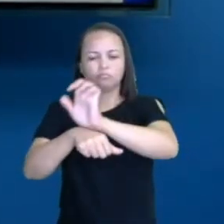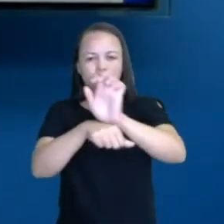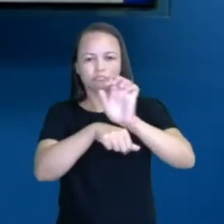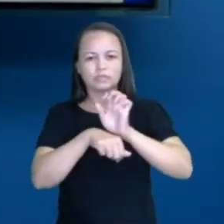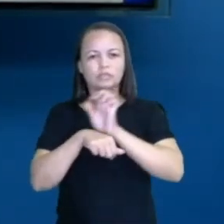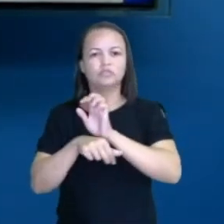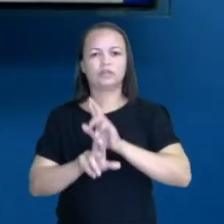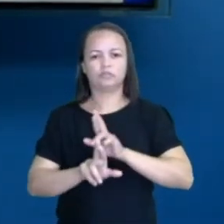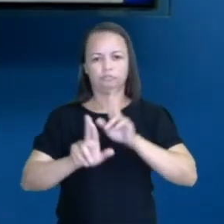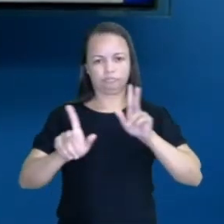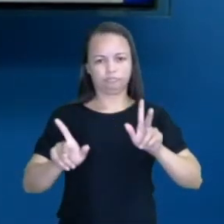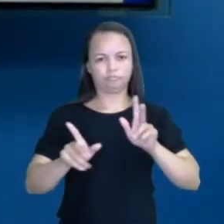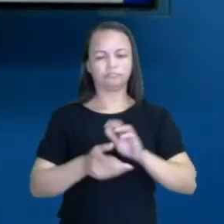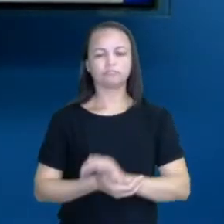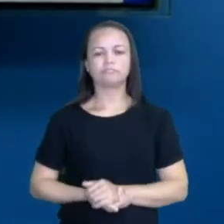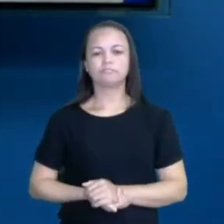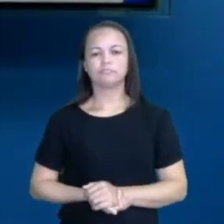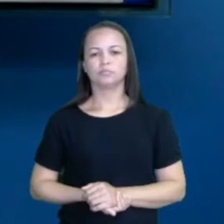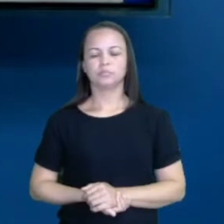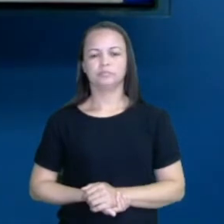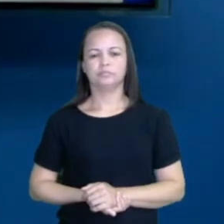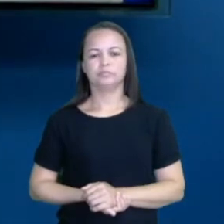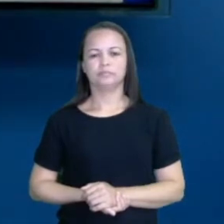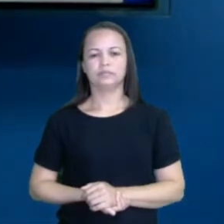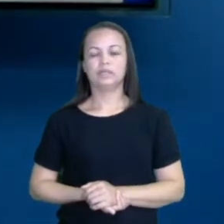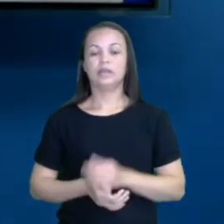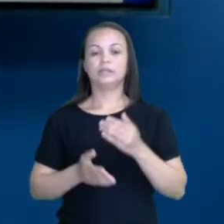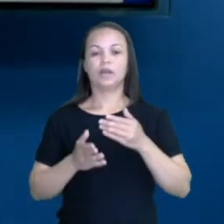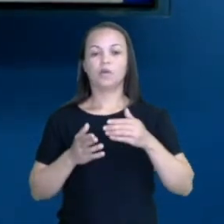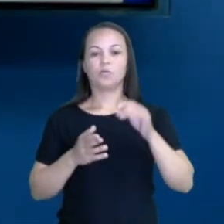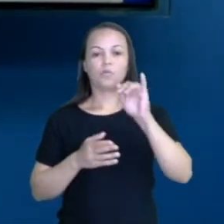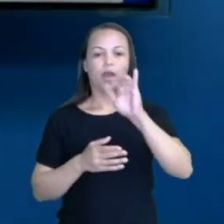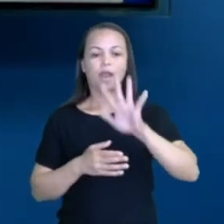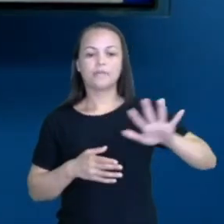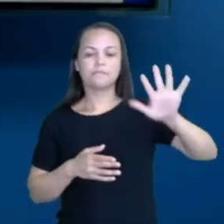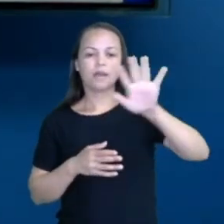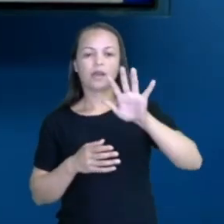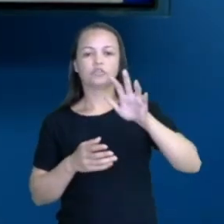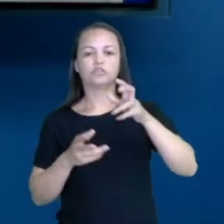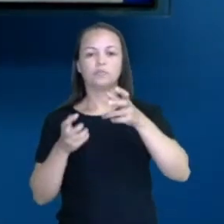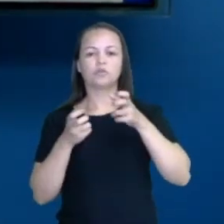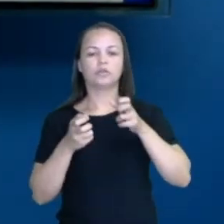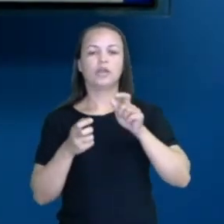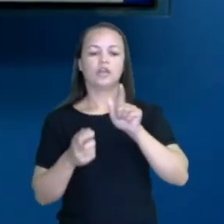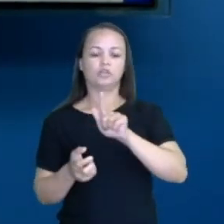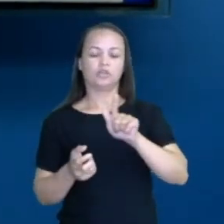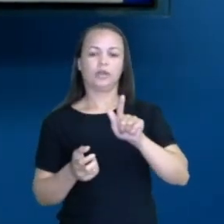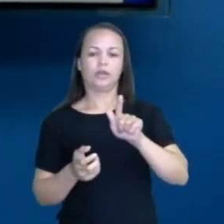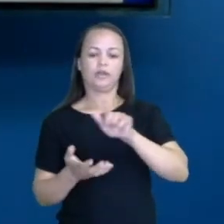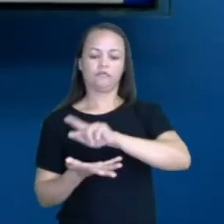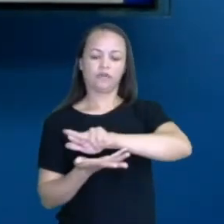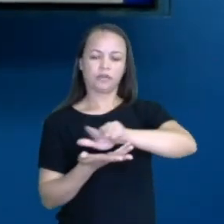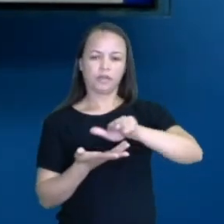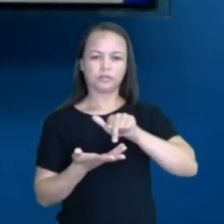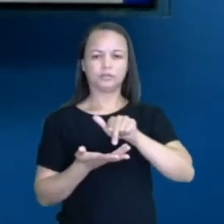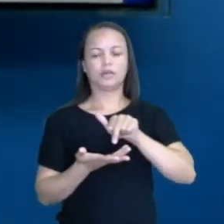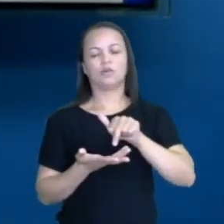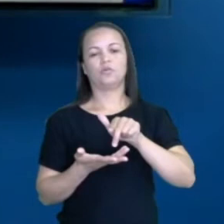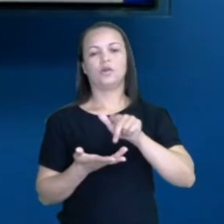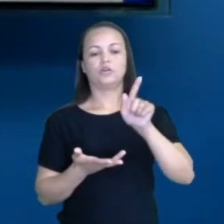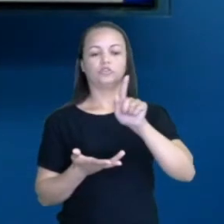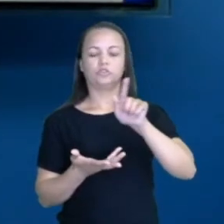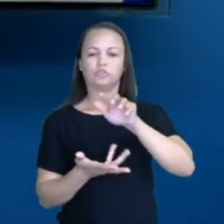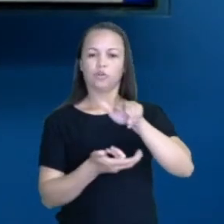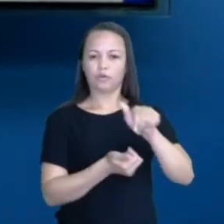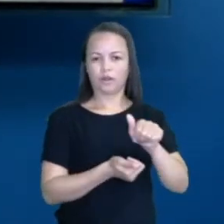estados. Então, a imagem acima é um exemplo de variação geográfica. Essa modificação que